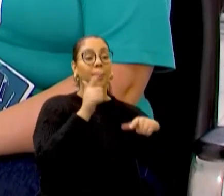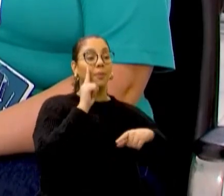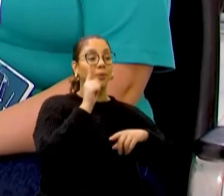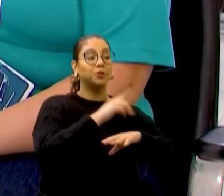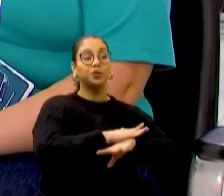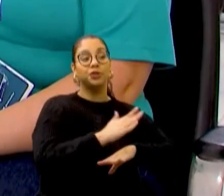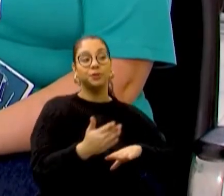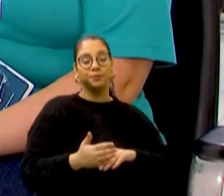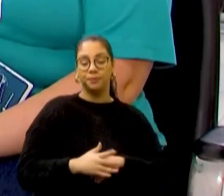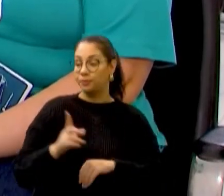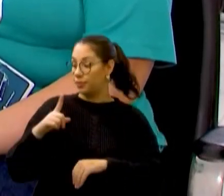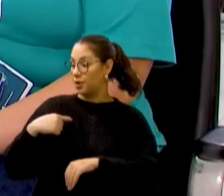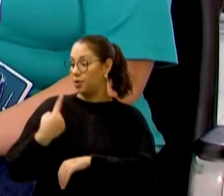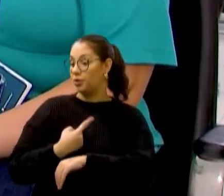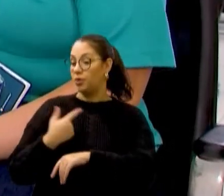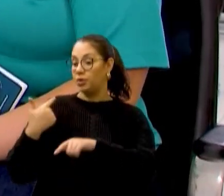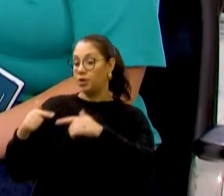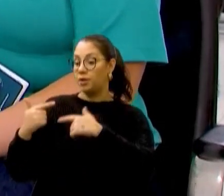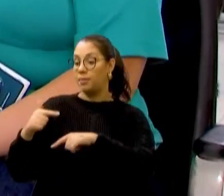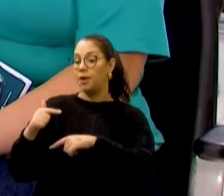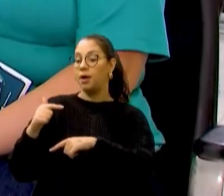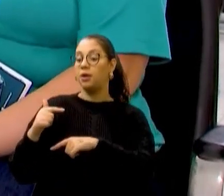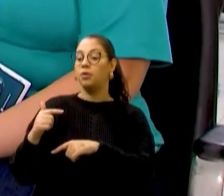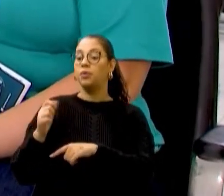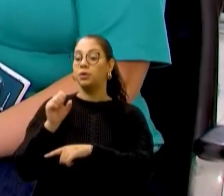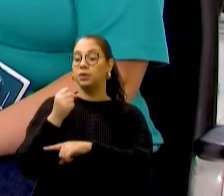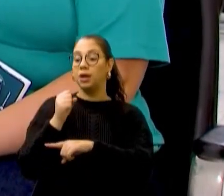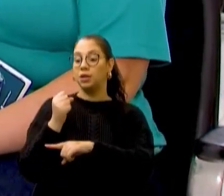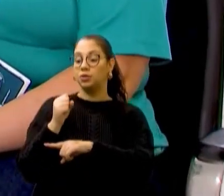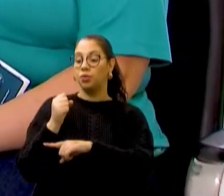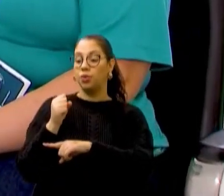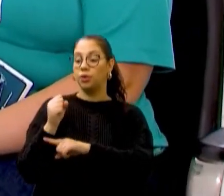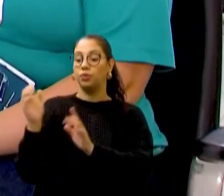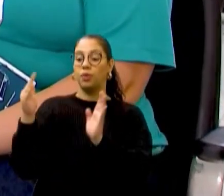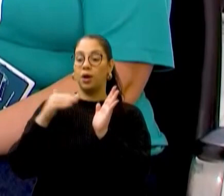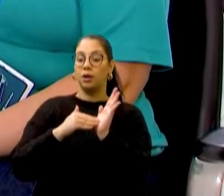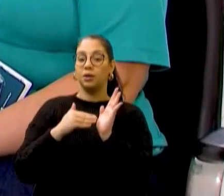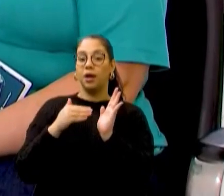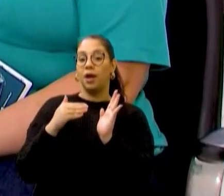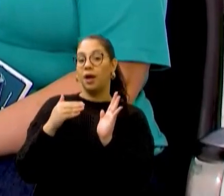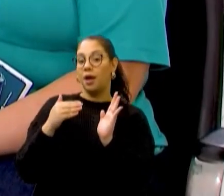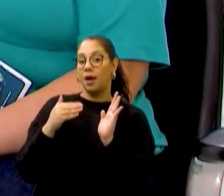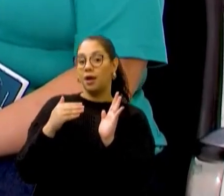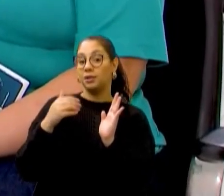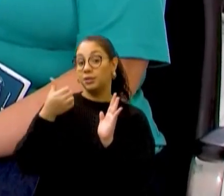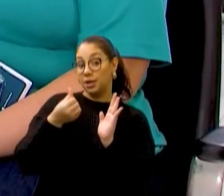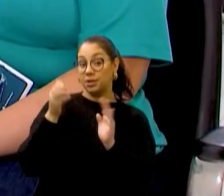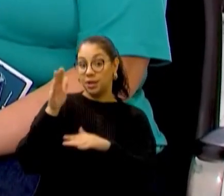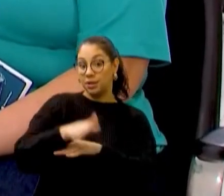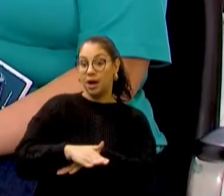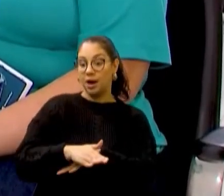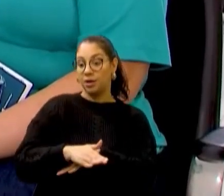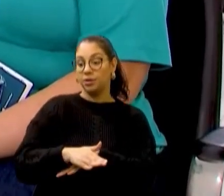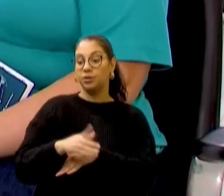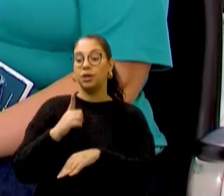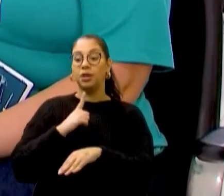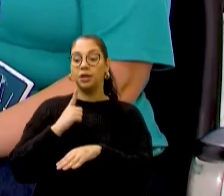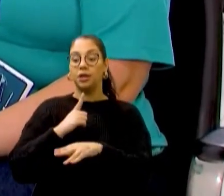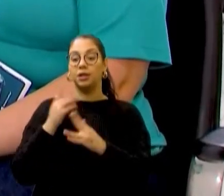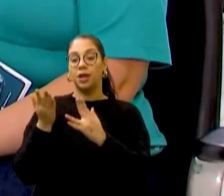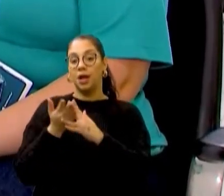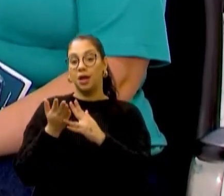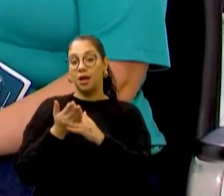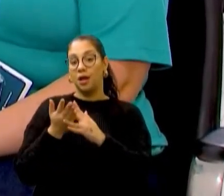operador de saque trabalha nós aqui trabalhamos nas 18 com uma hora e 12 de almoço e 20 minutos